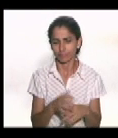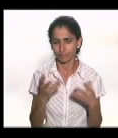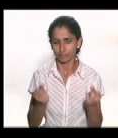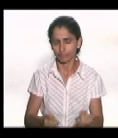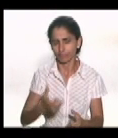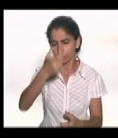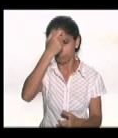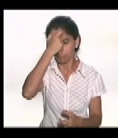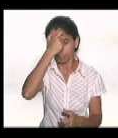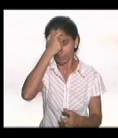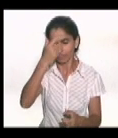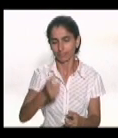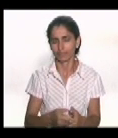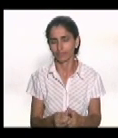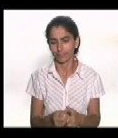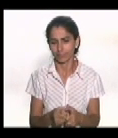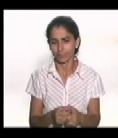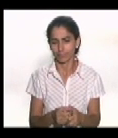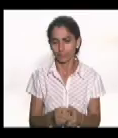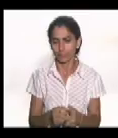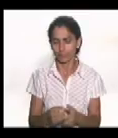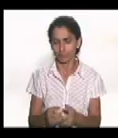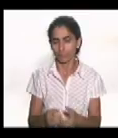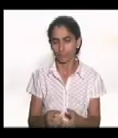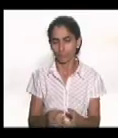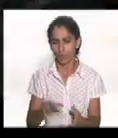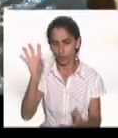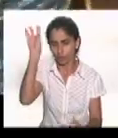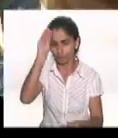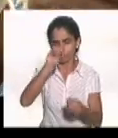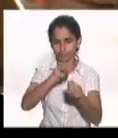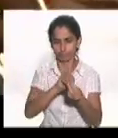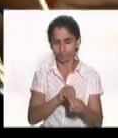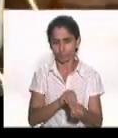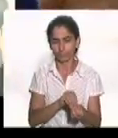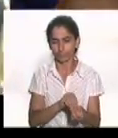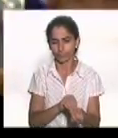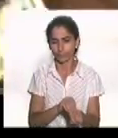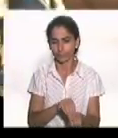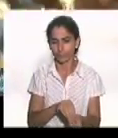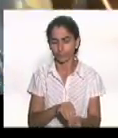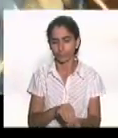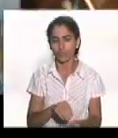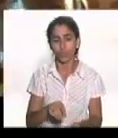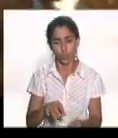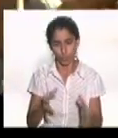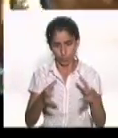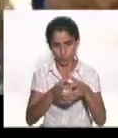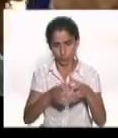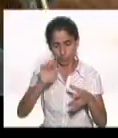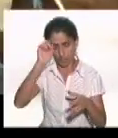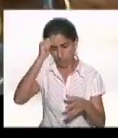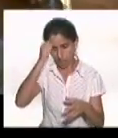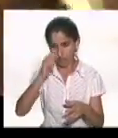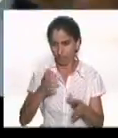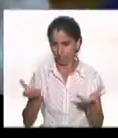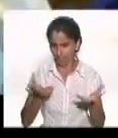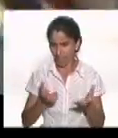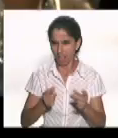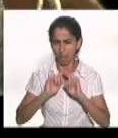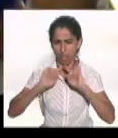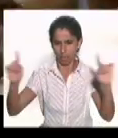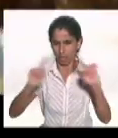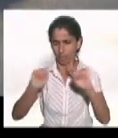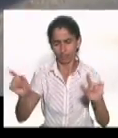Assuma sua mente, brother! E chegue a uma poderosa conclusão de que os blacks não querem ofender a